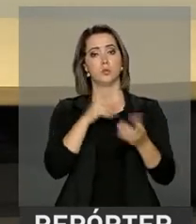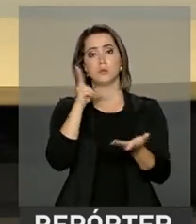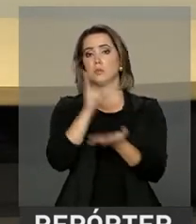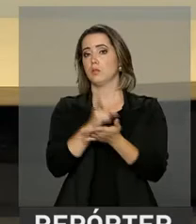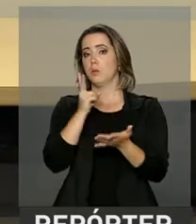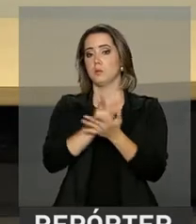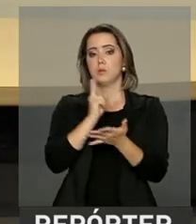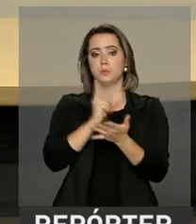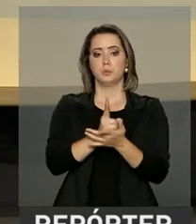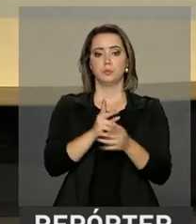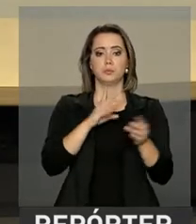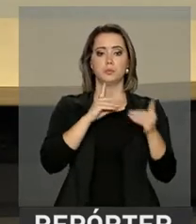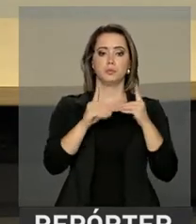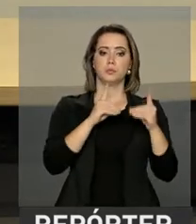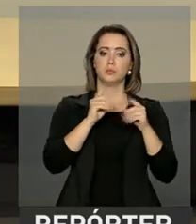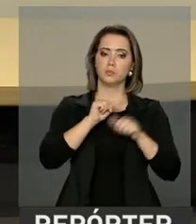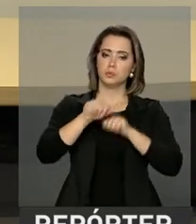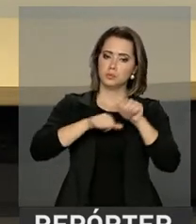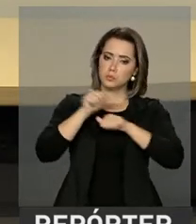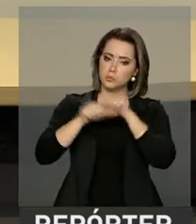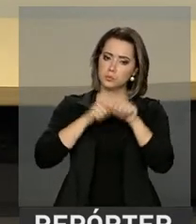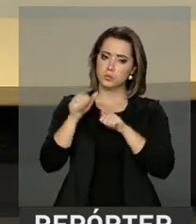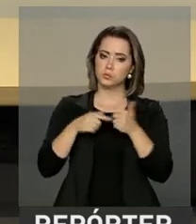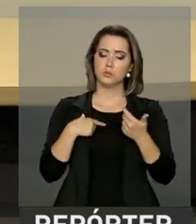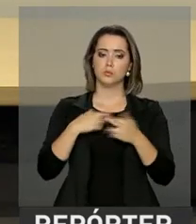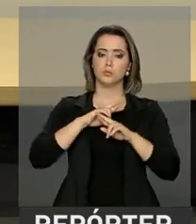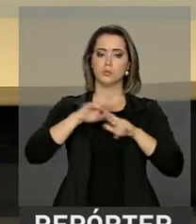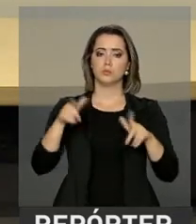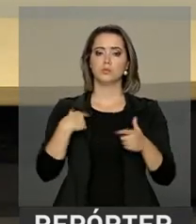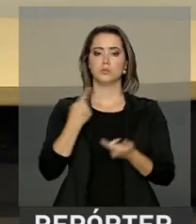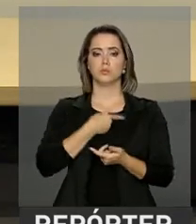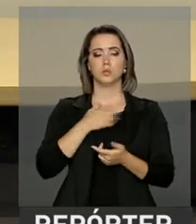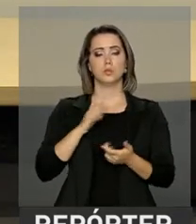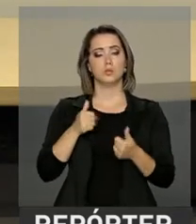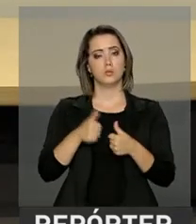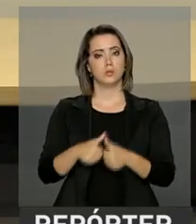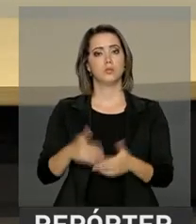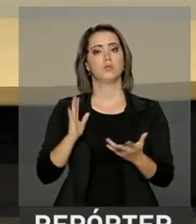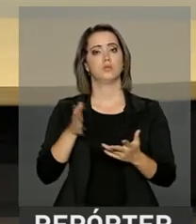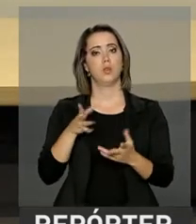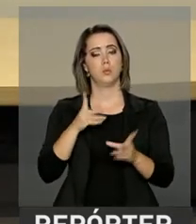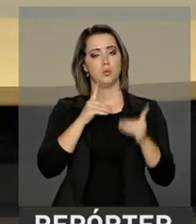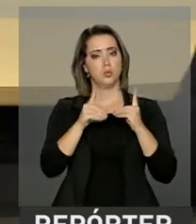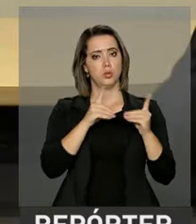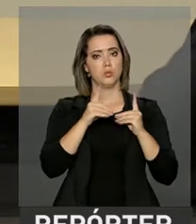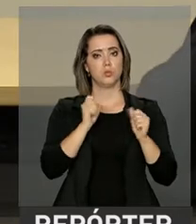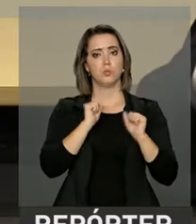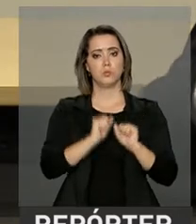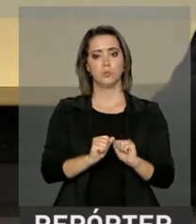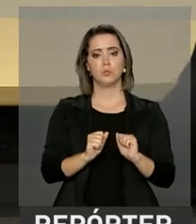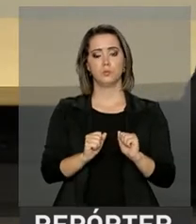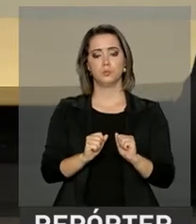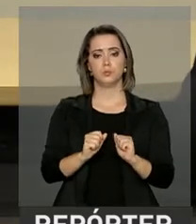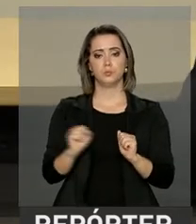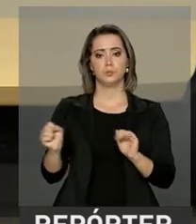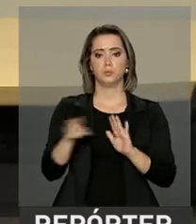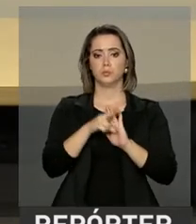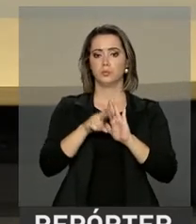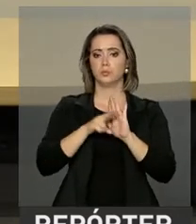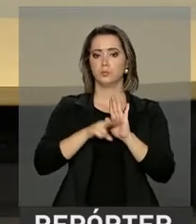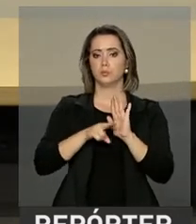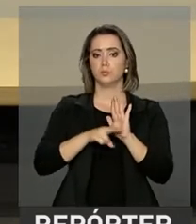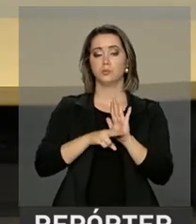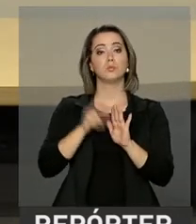com todas essas mudanças, etc., estamos ainda nesse patamar que estávamos discutindo, de uma reforma ainda